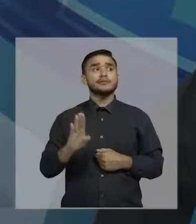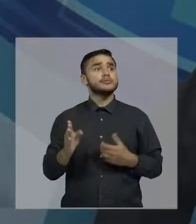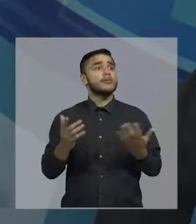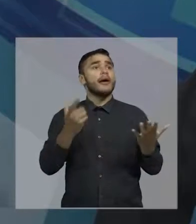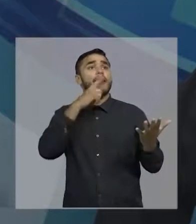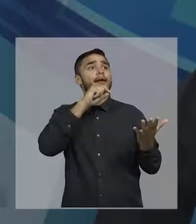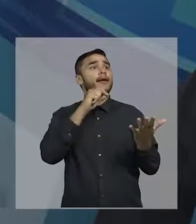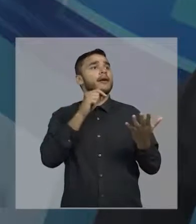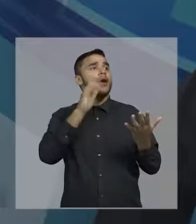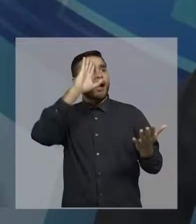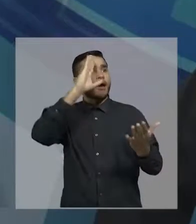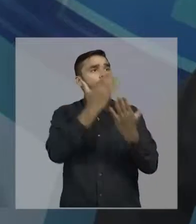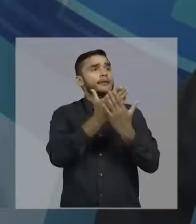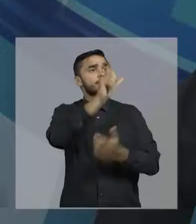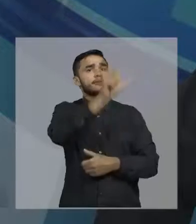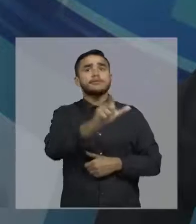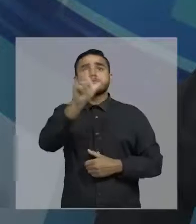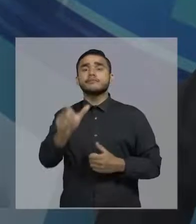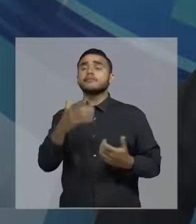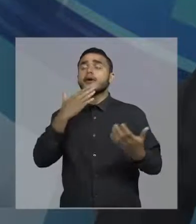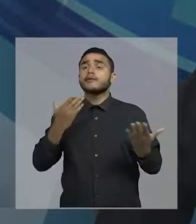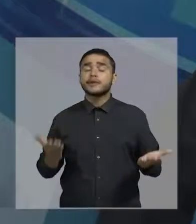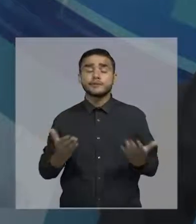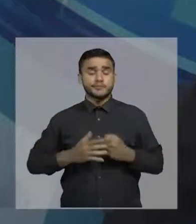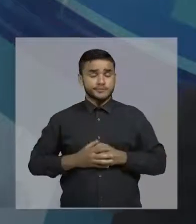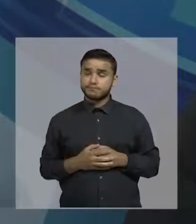de lideranças.